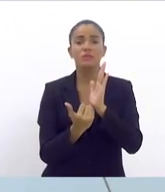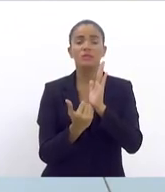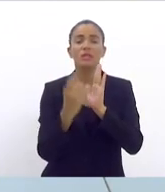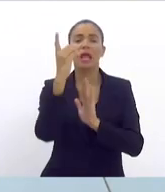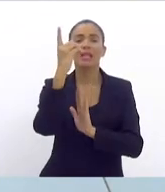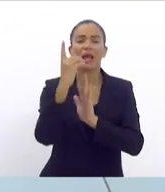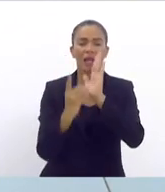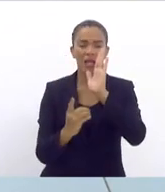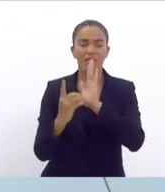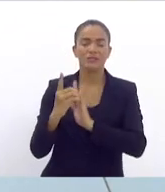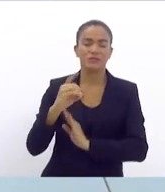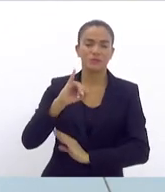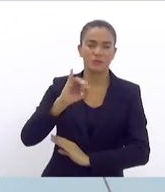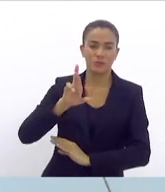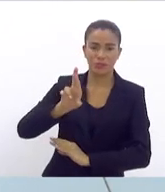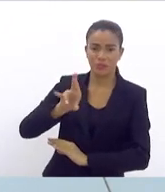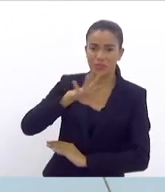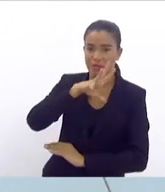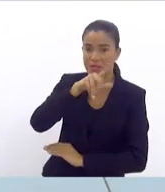renda.